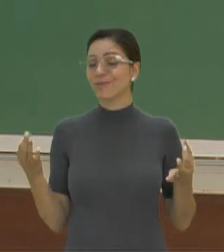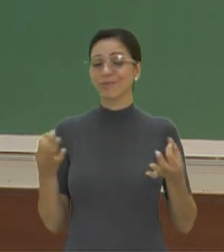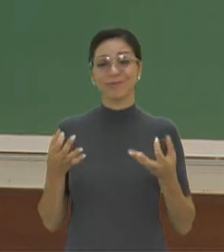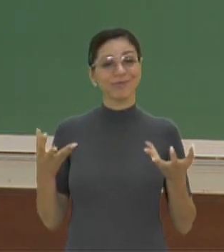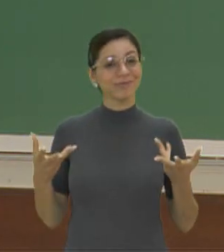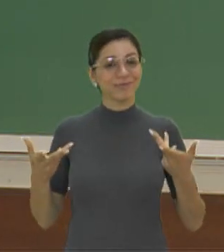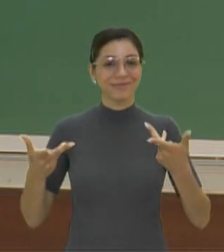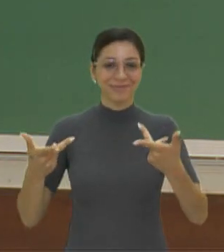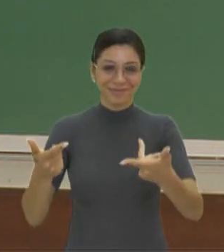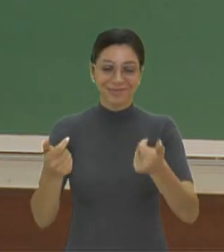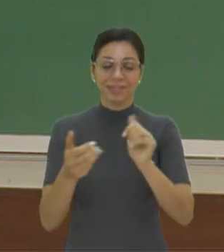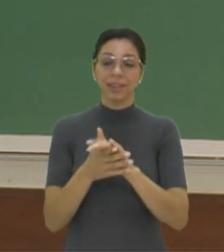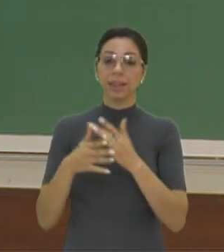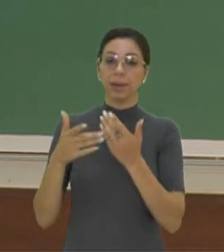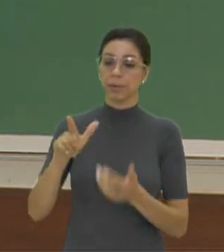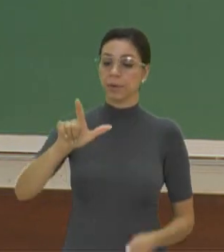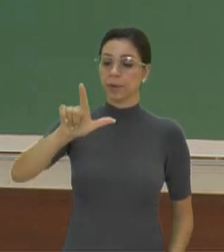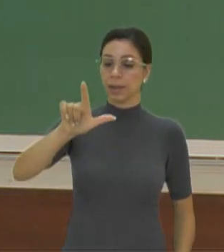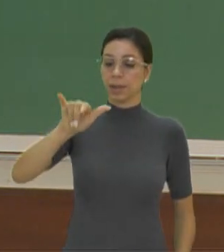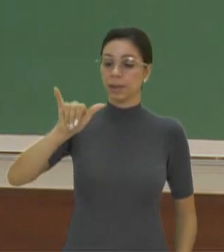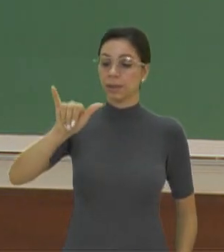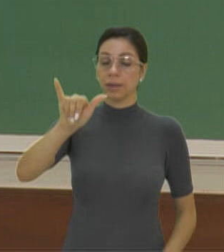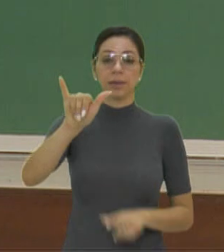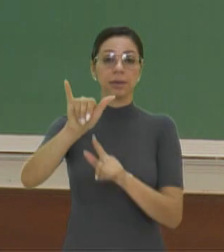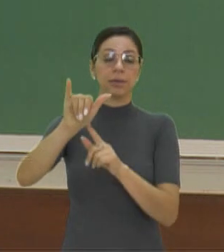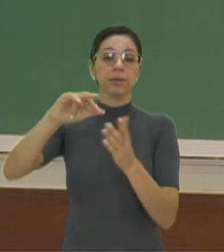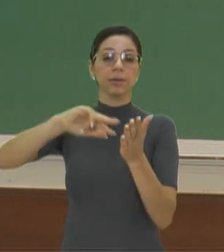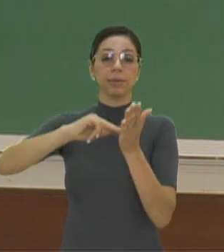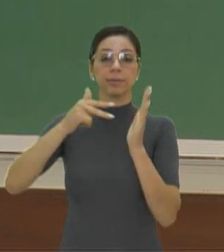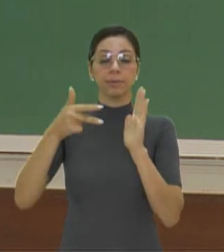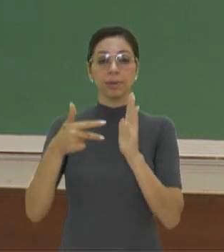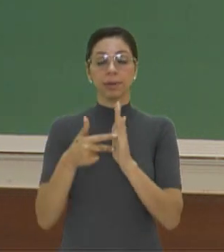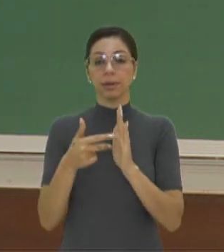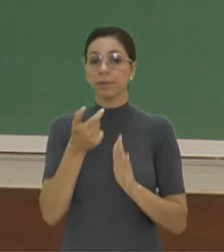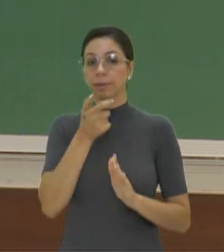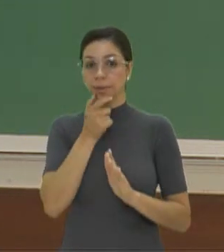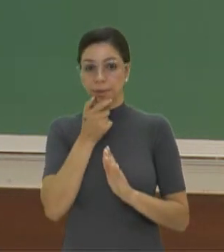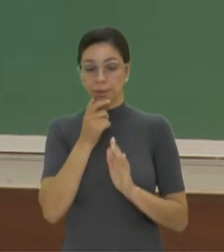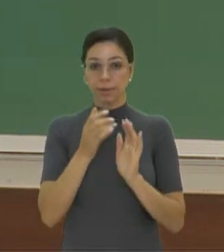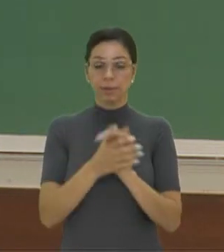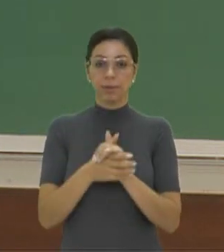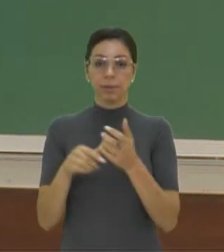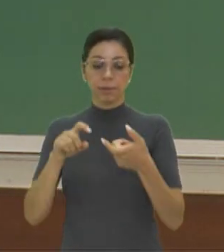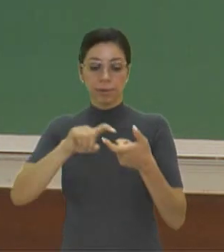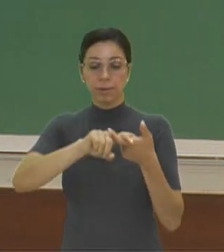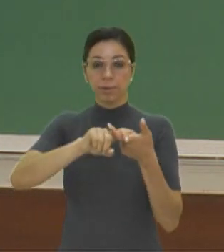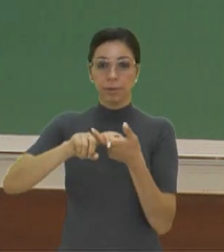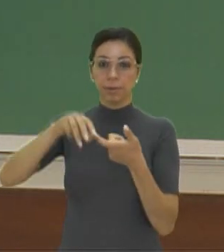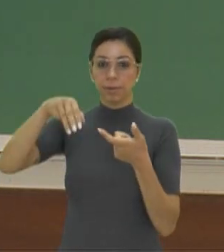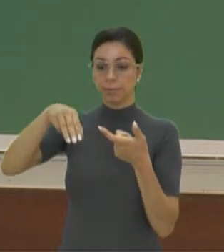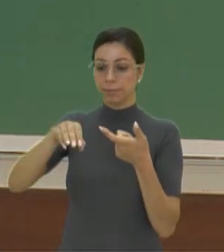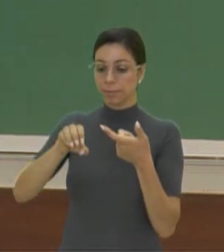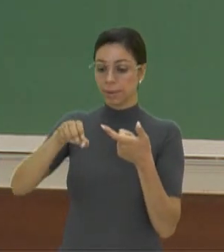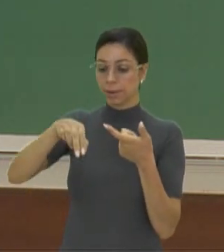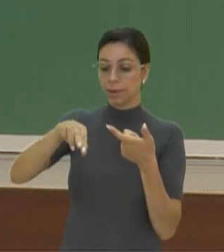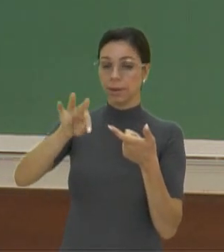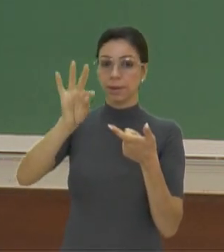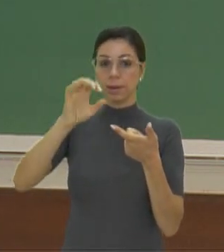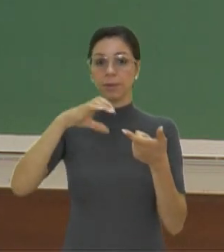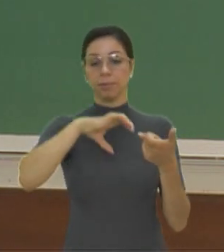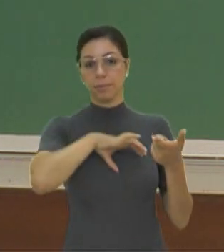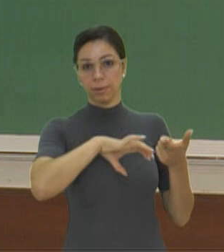O nosso ly em inglês tem a mesma significação do sufixo mente no